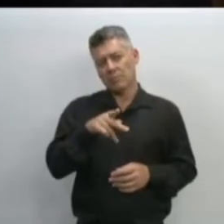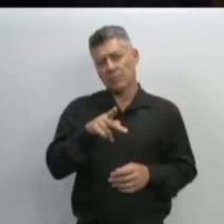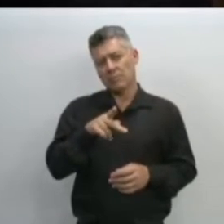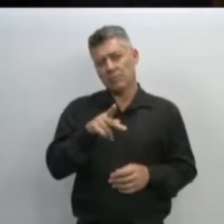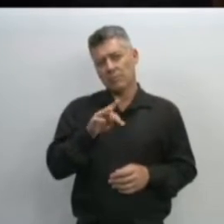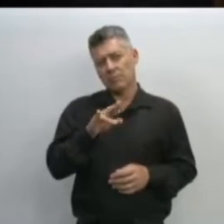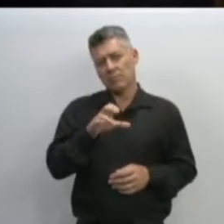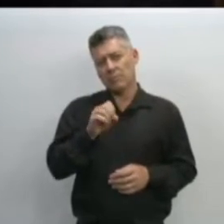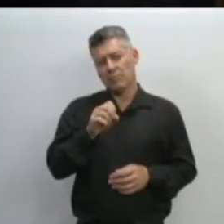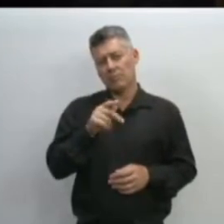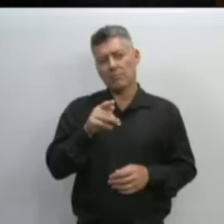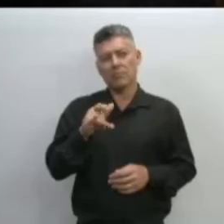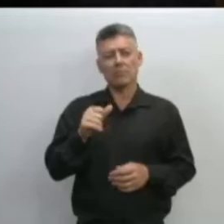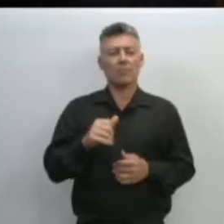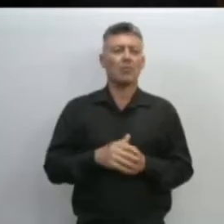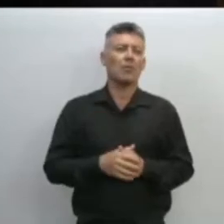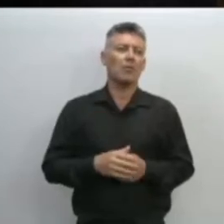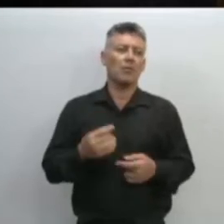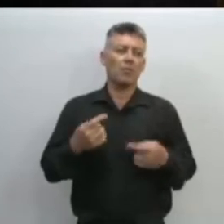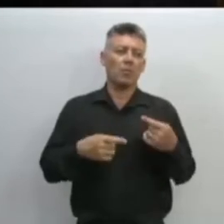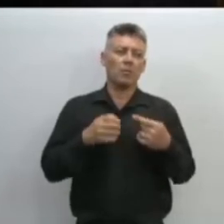única.